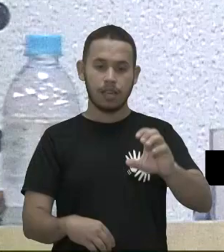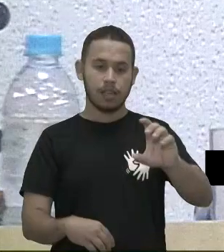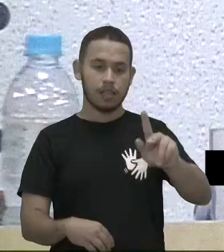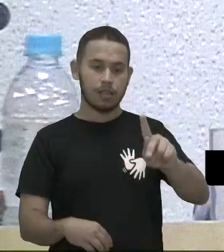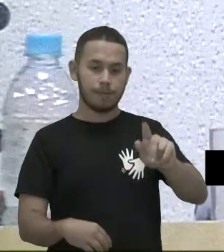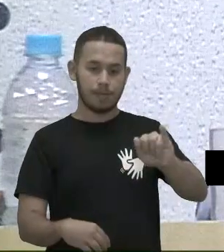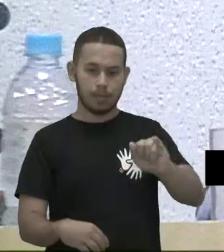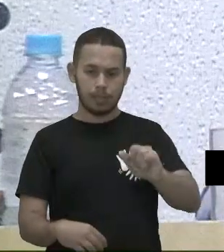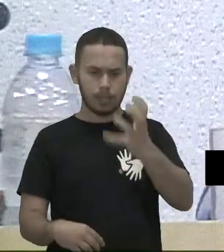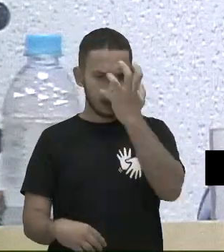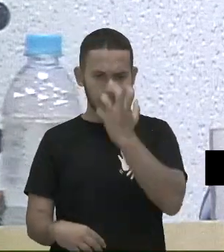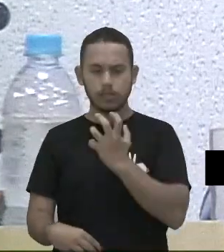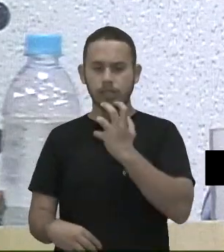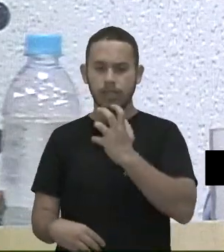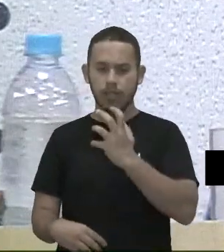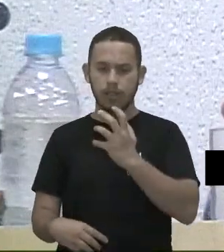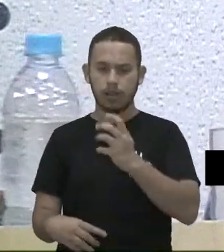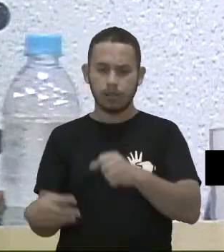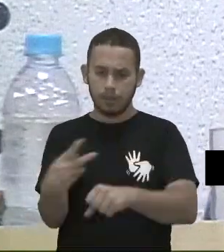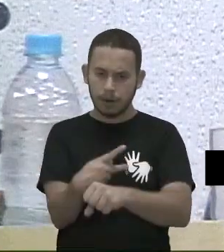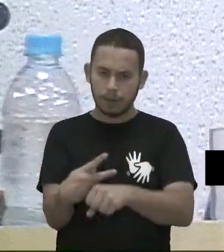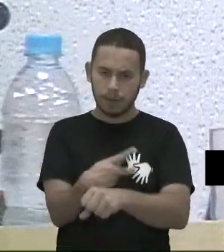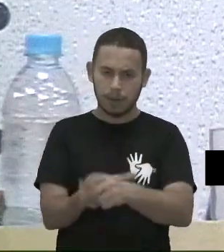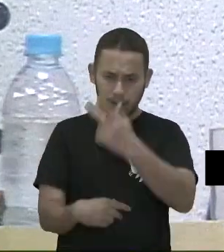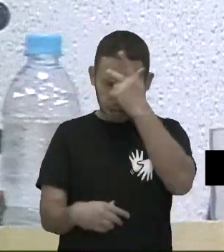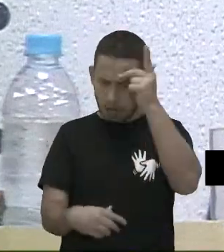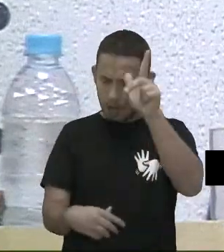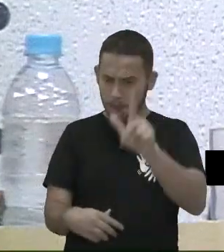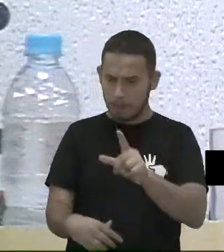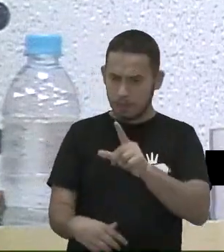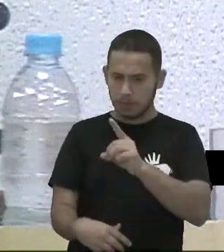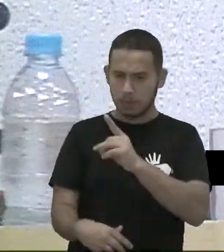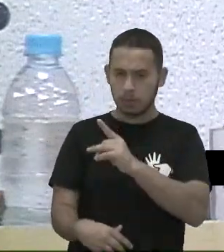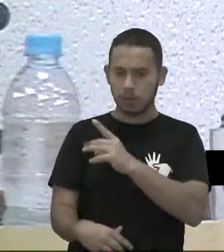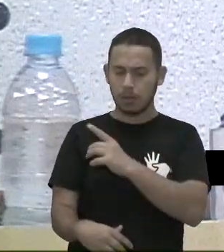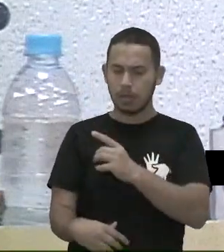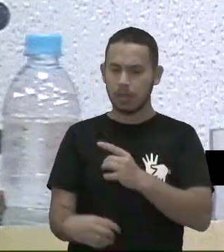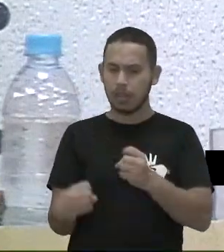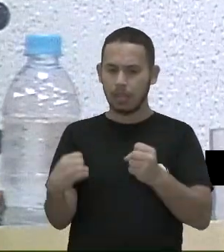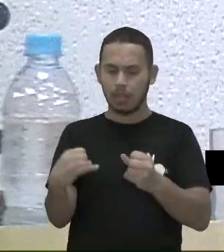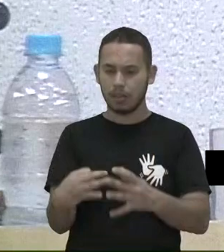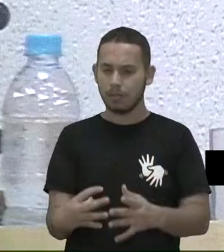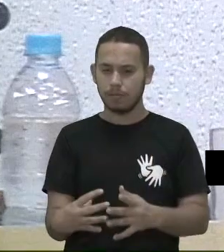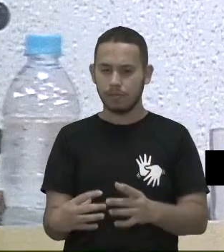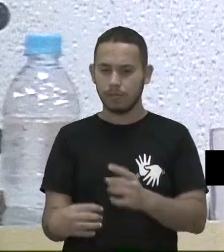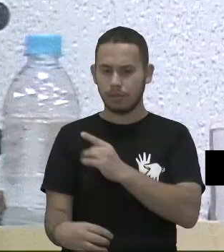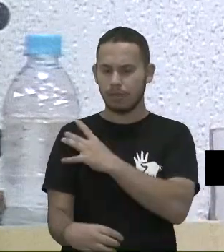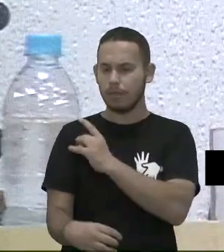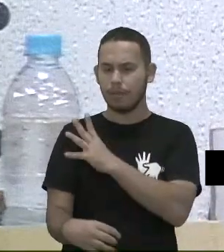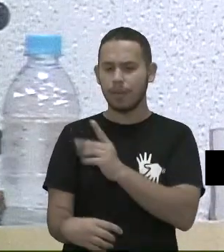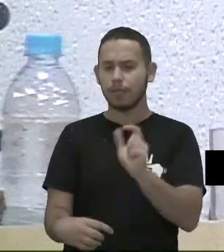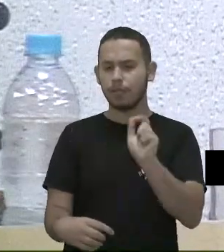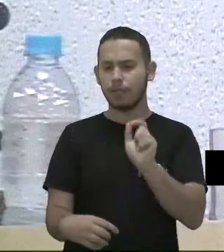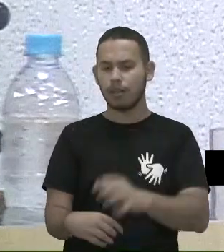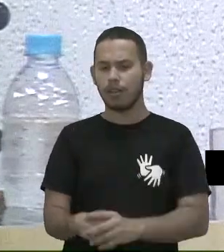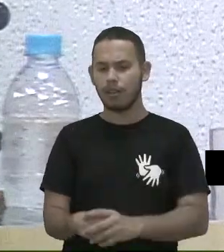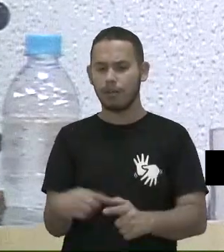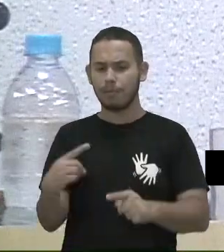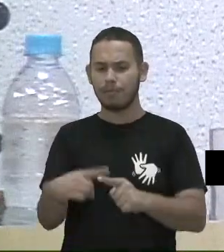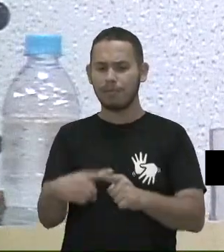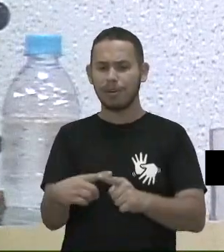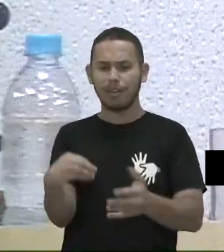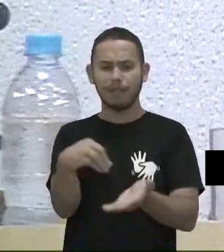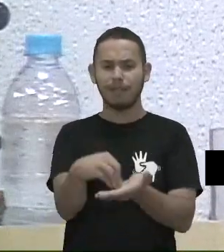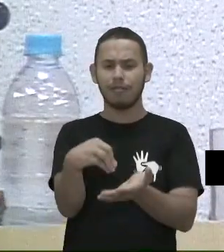trabalho sério de investigação. Quem não deve, não teme. Para quê? Para que vai fugir ou adiar de vir